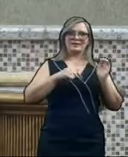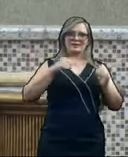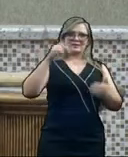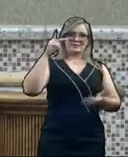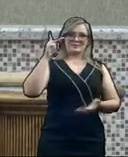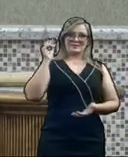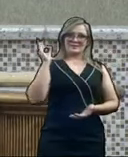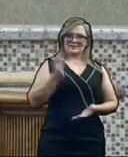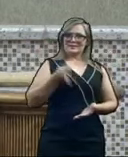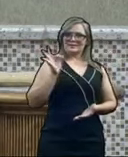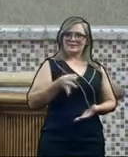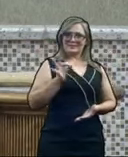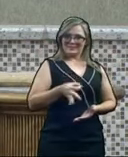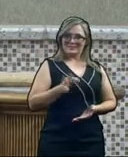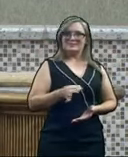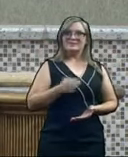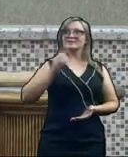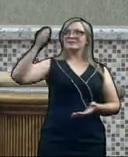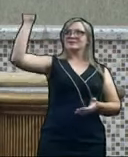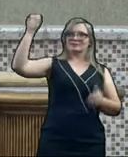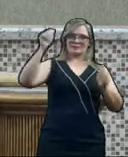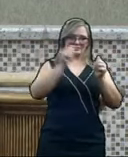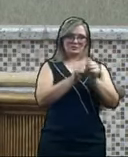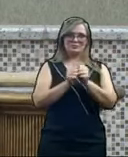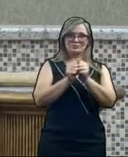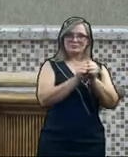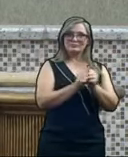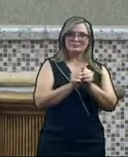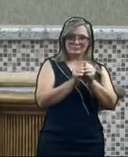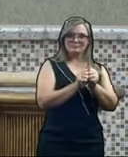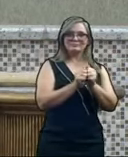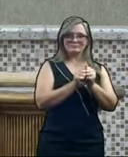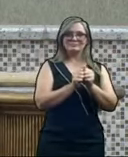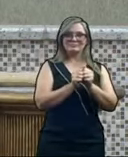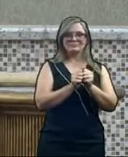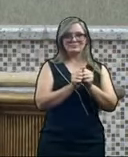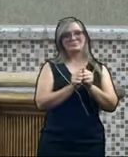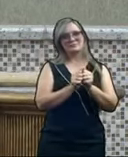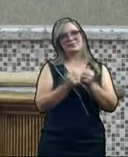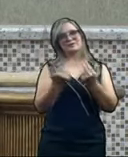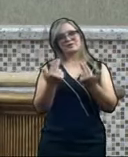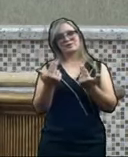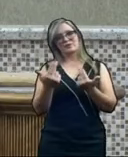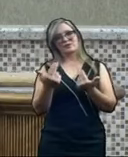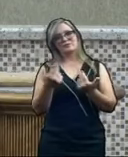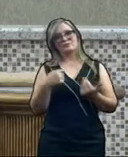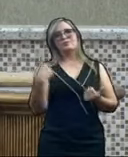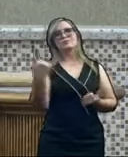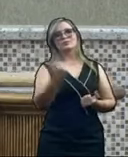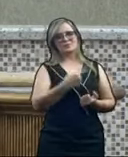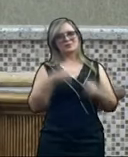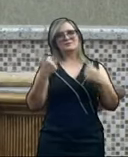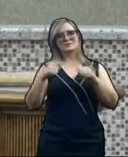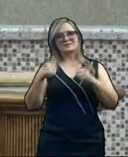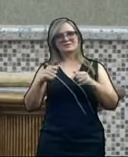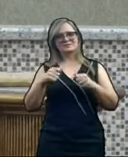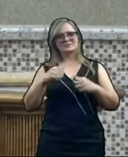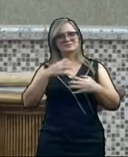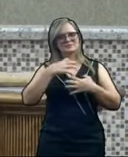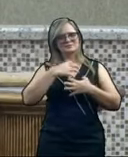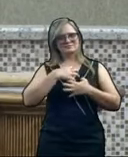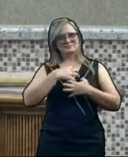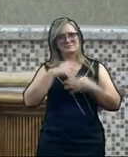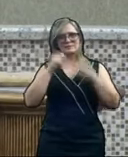lado está aonde estamos e nós não percebemos e nós temos que atentar os